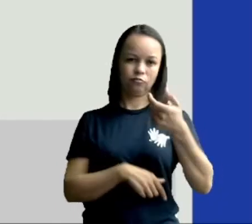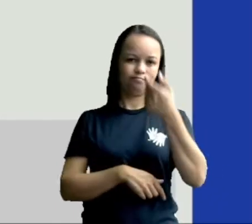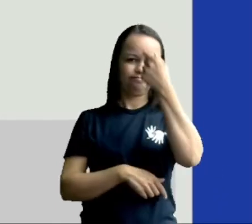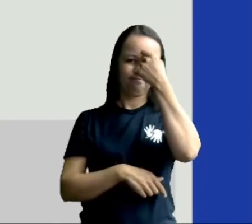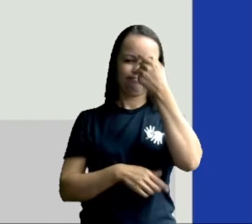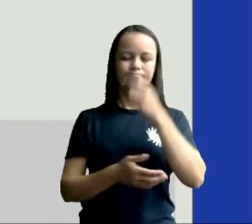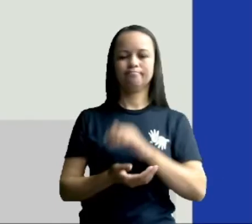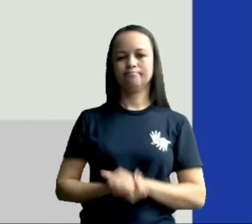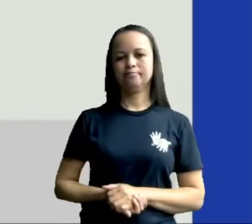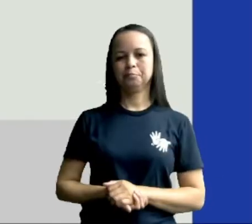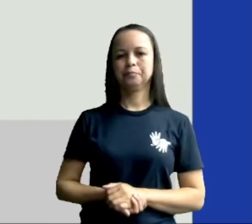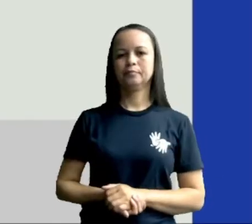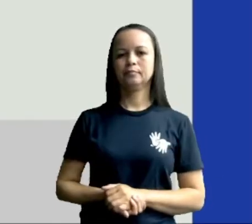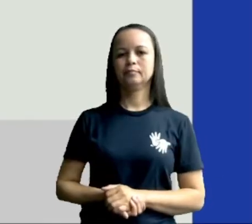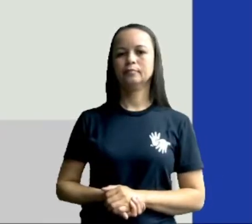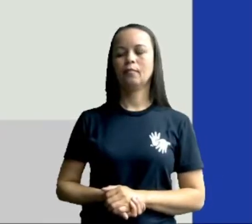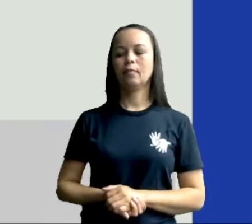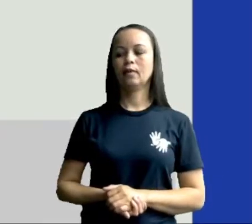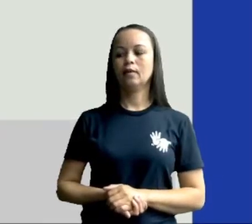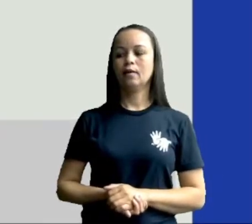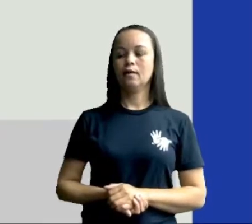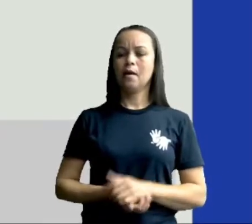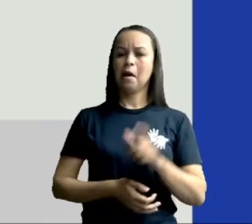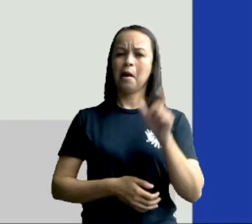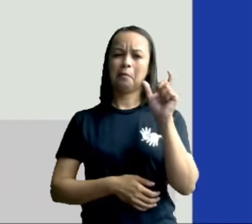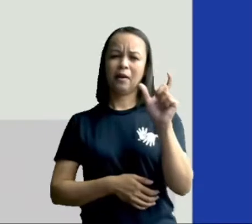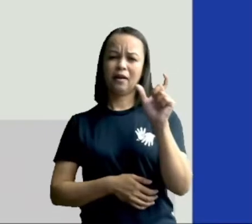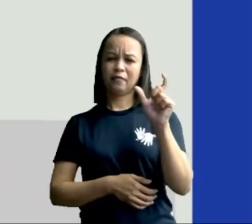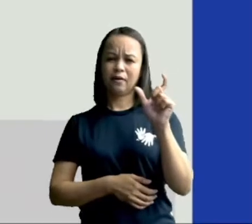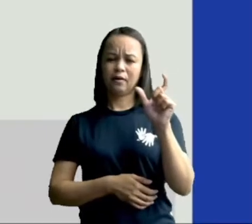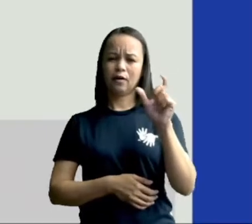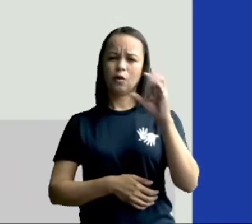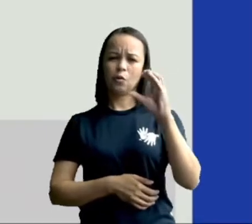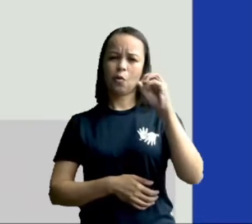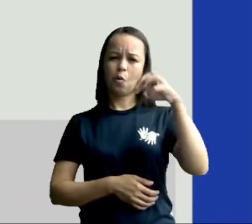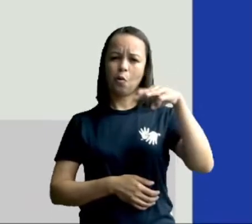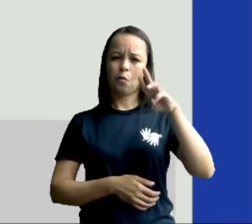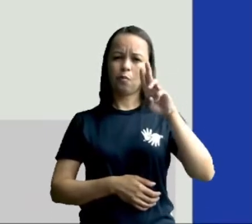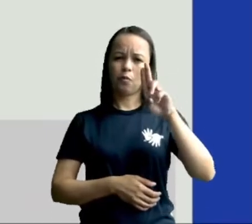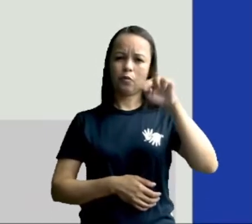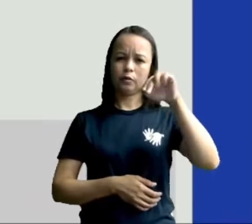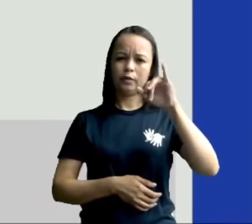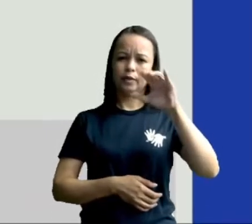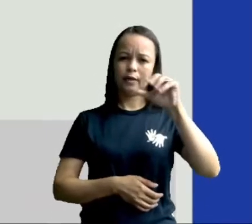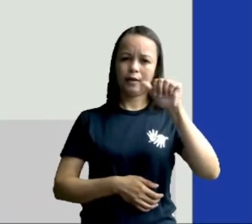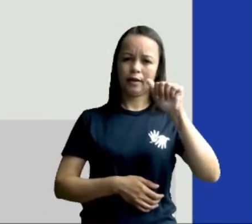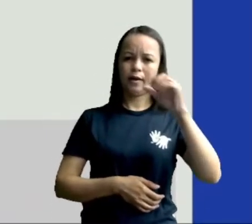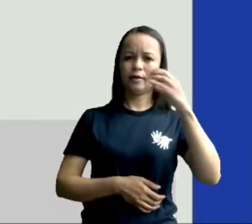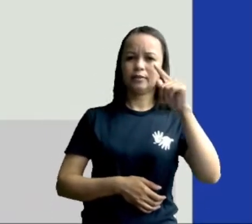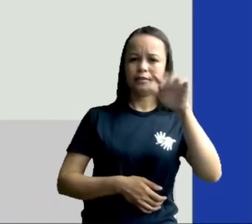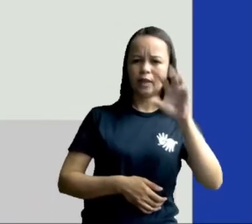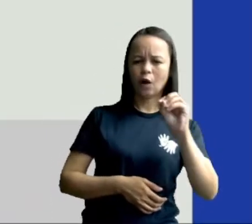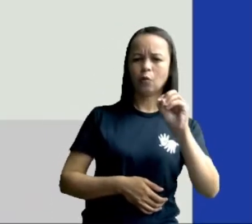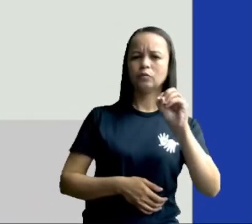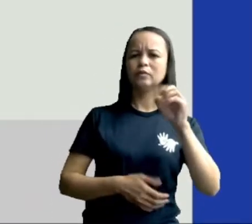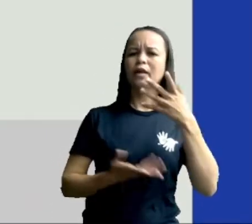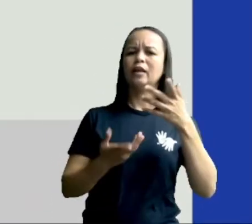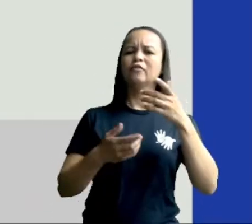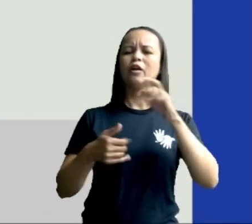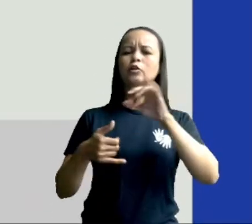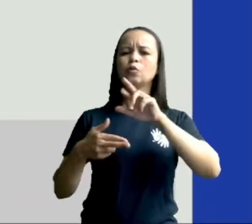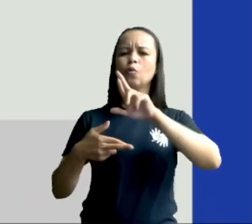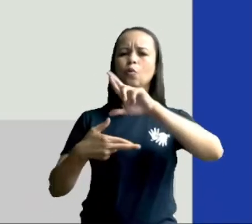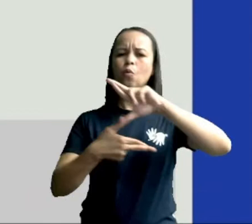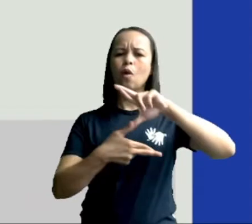seguindo. A palavra comunicação deriva do latim comunicare,